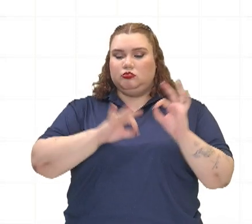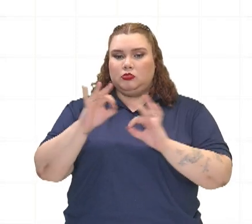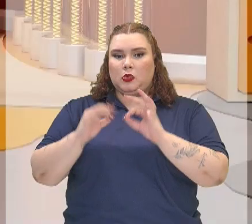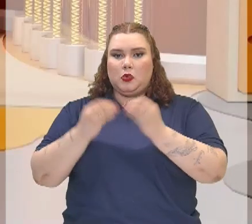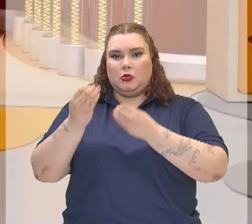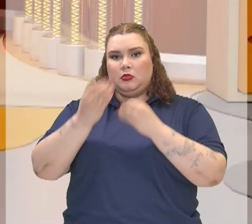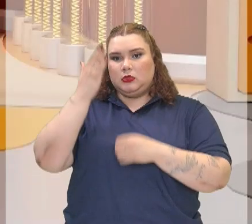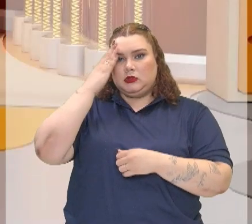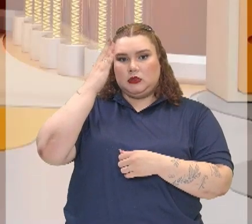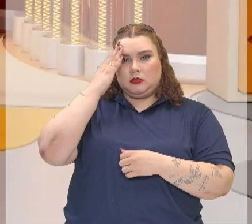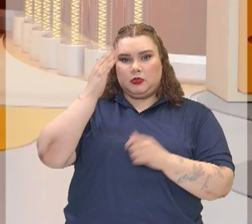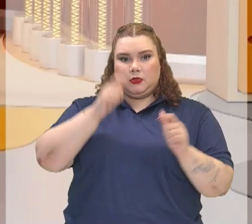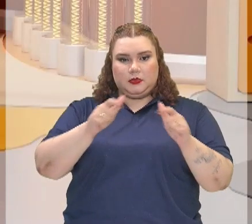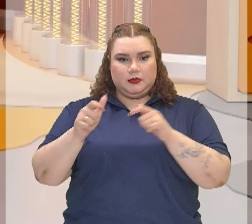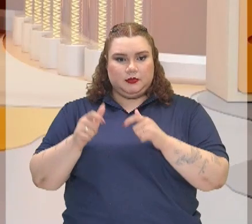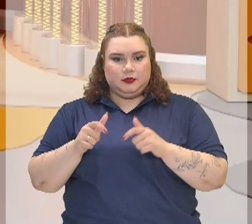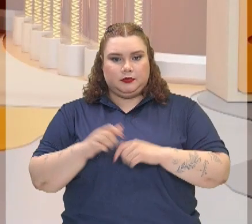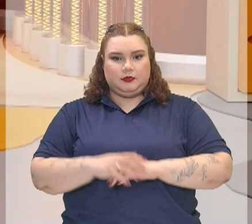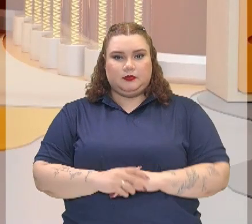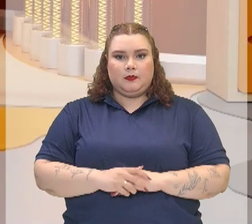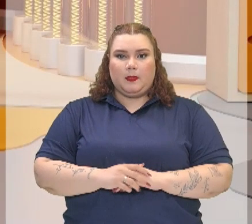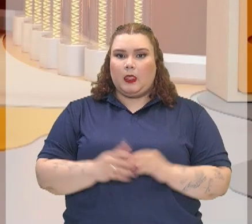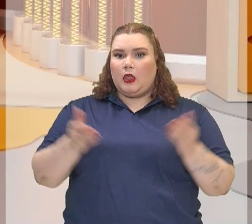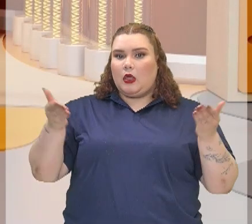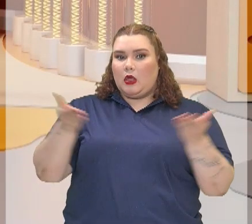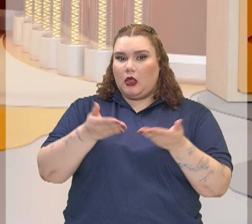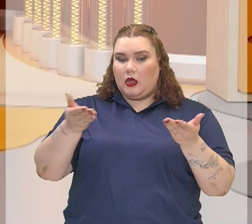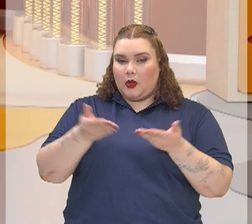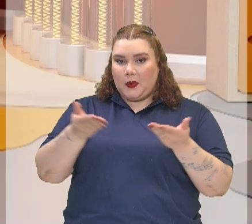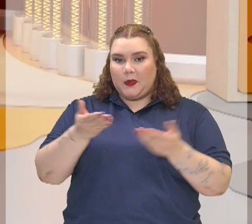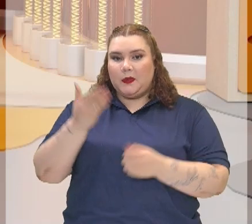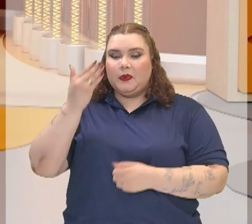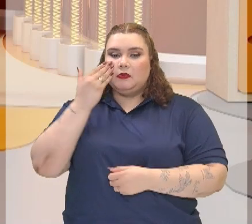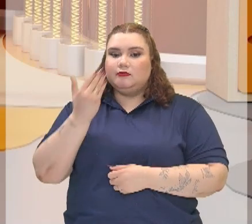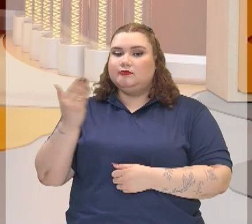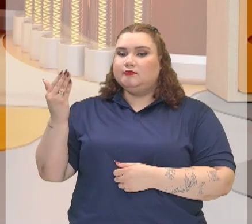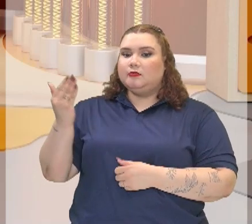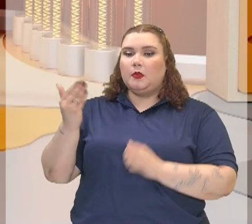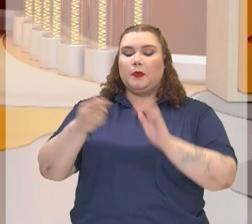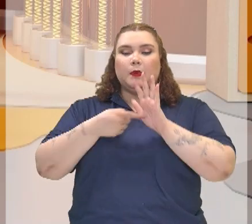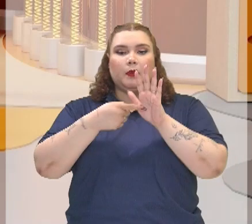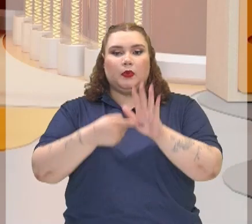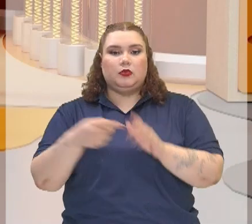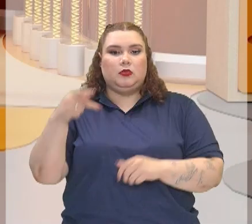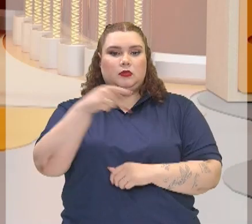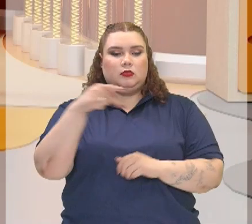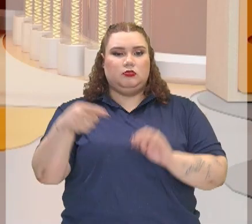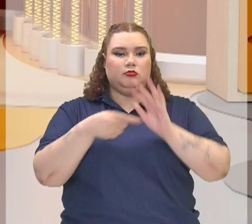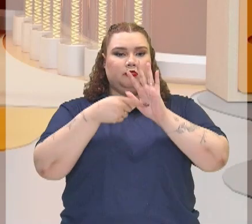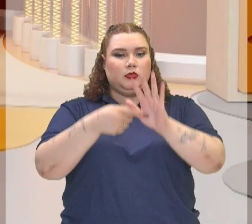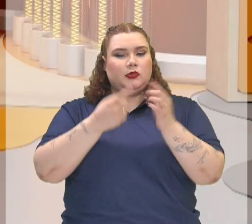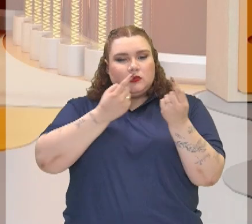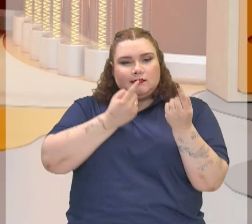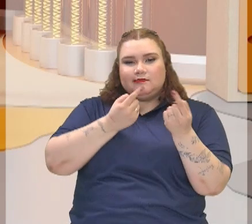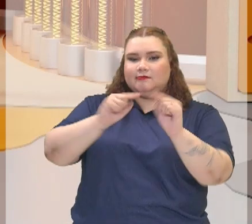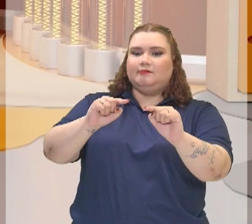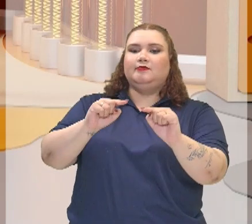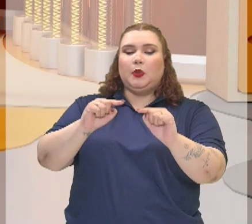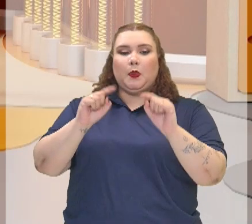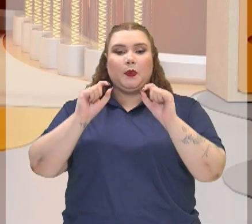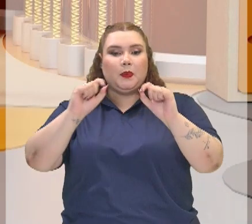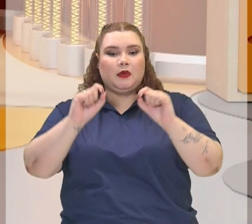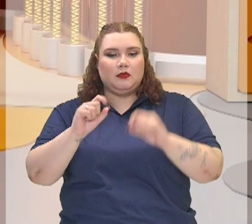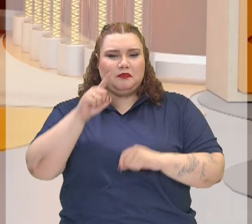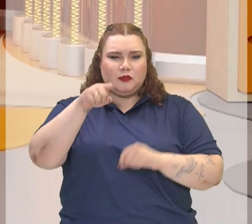e lidar. E nesse momento final da nossa aula, o professor vai deixar um desafio, tá bom? Será que